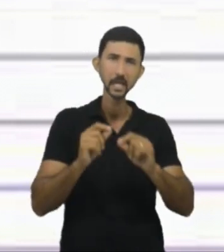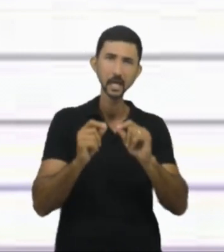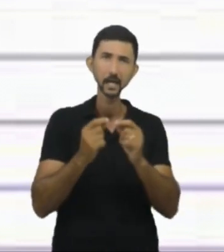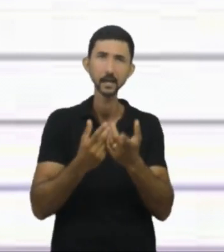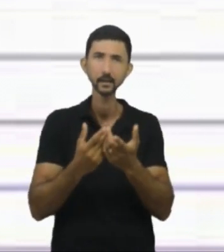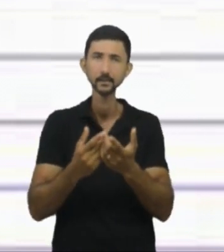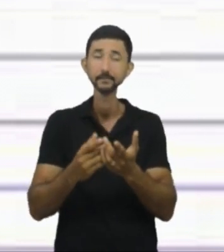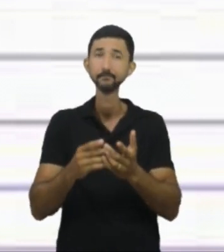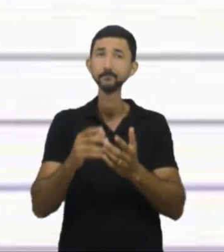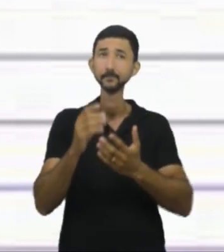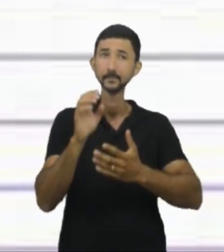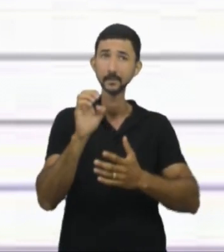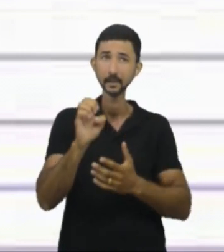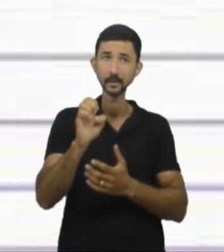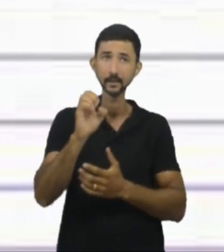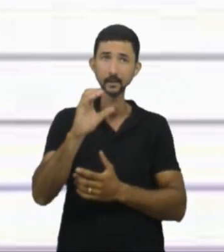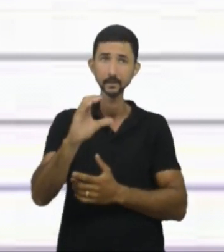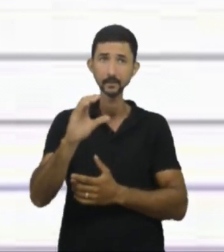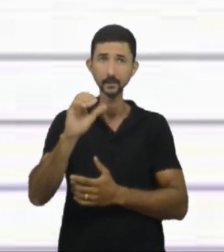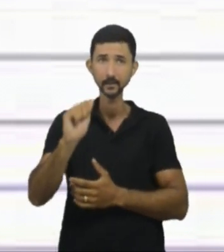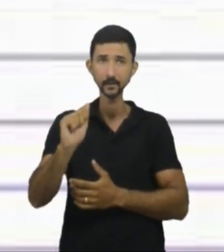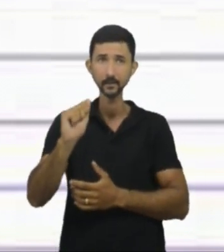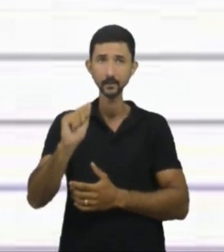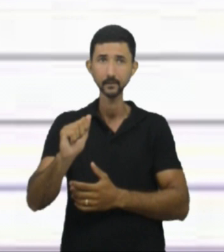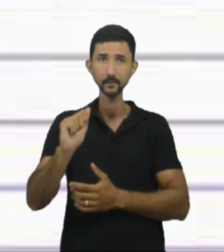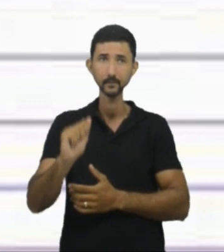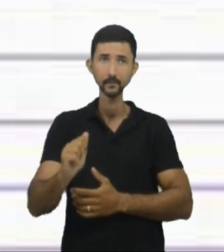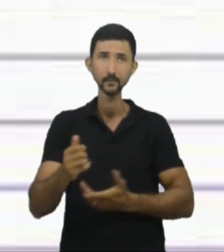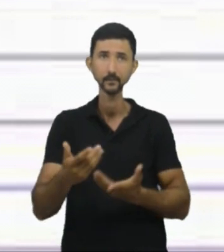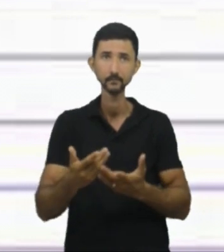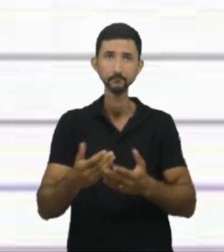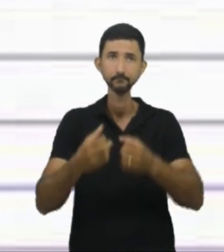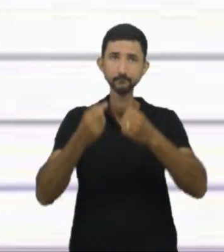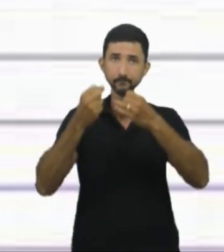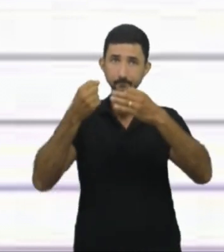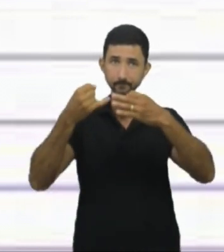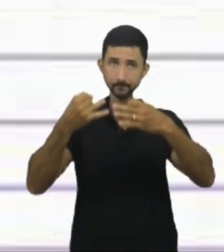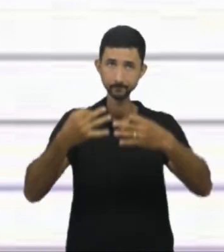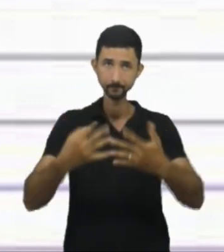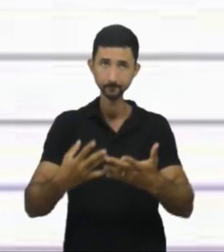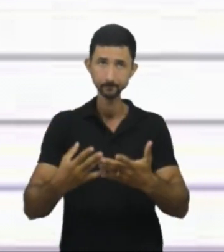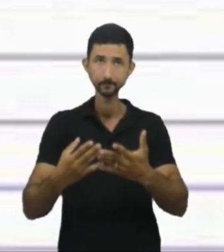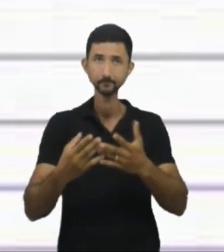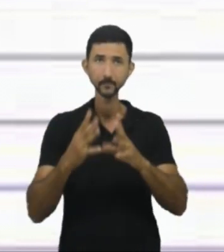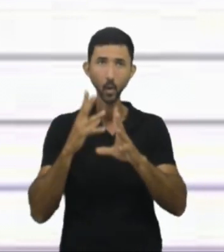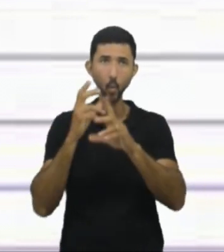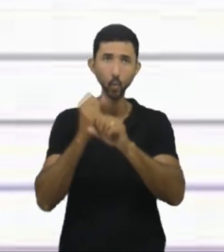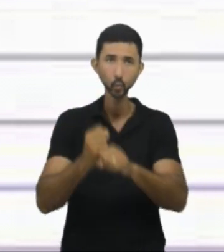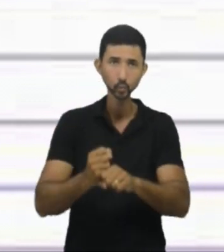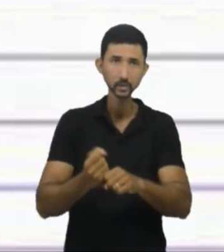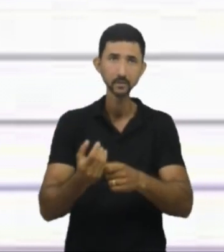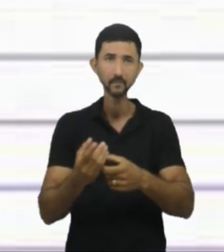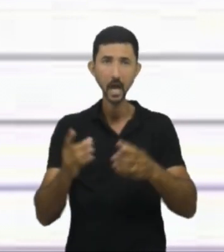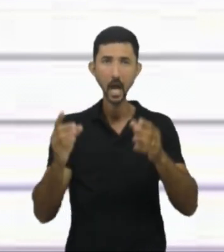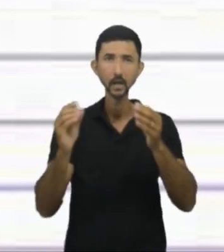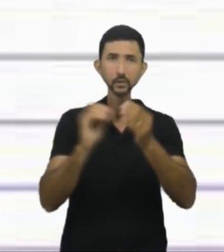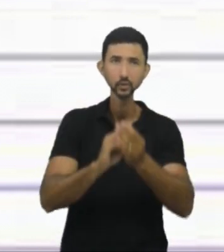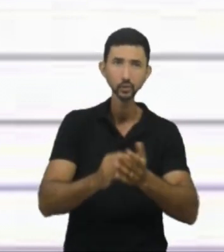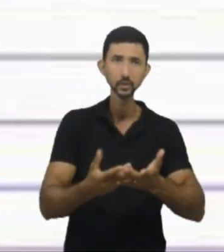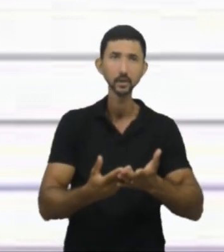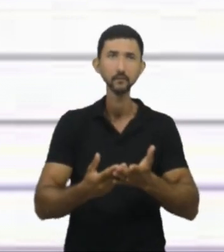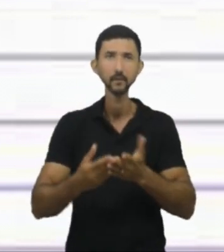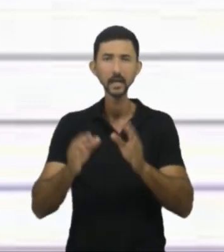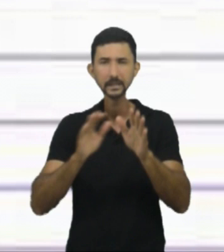elas são chamadas e classificadas como explicativa, conclusiva,